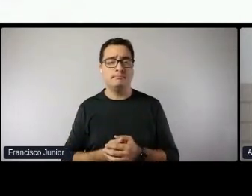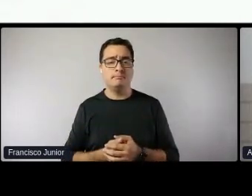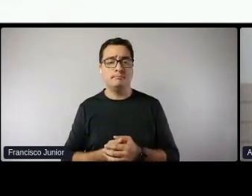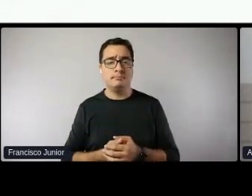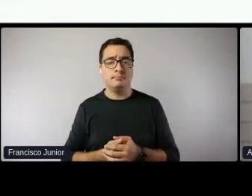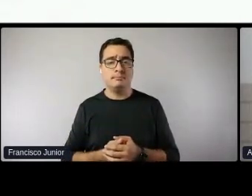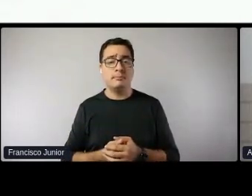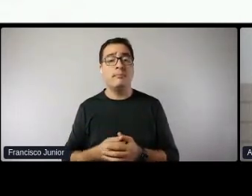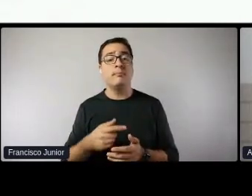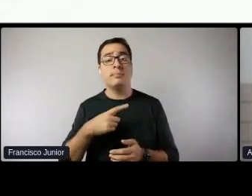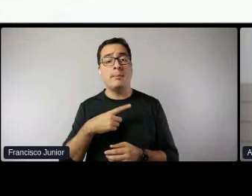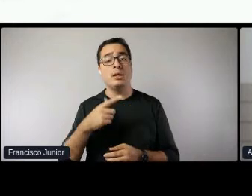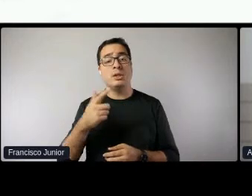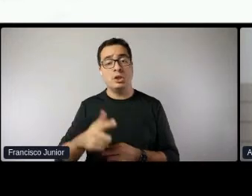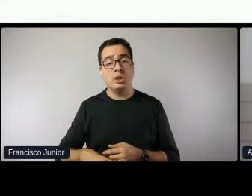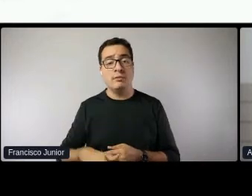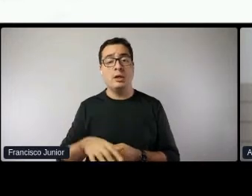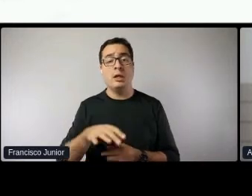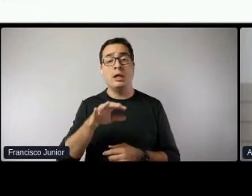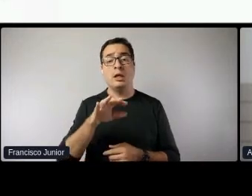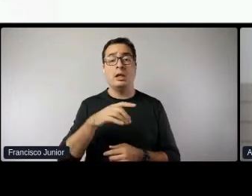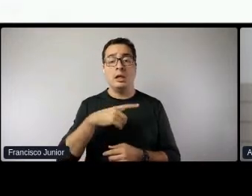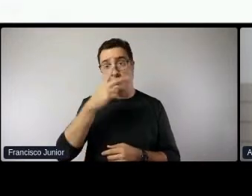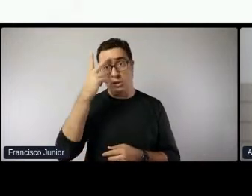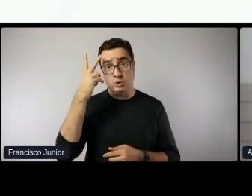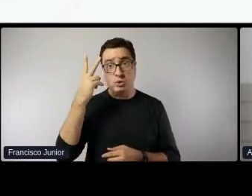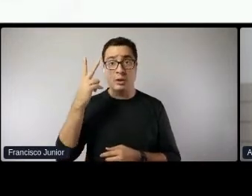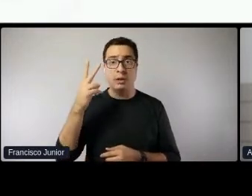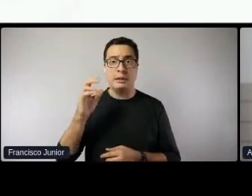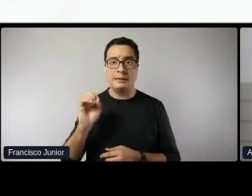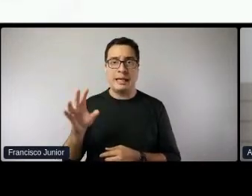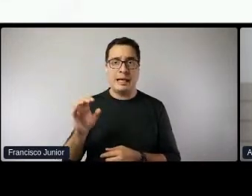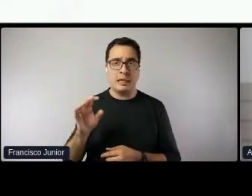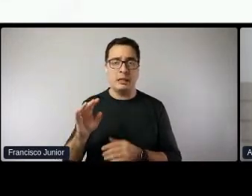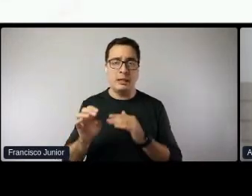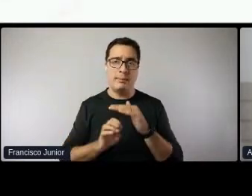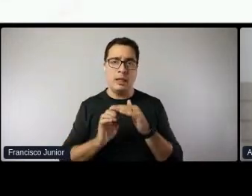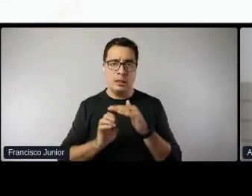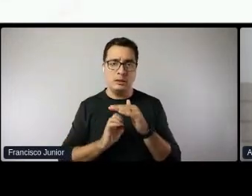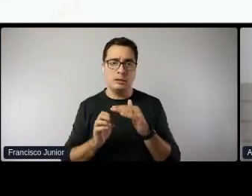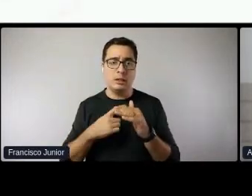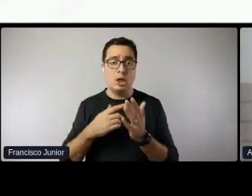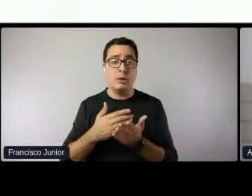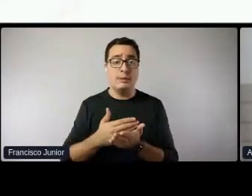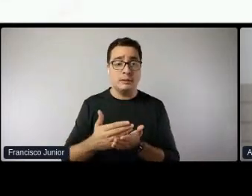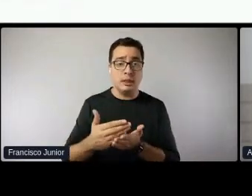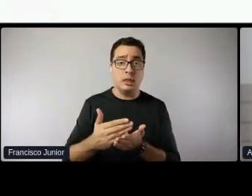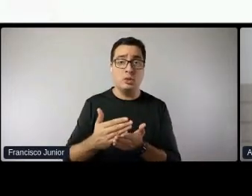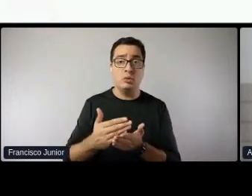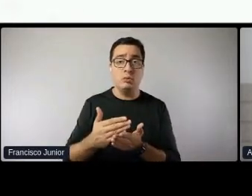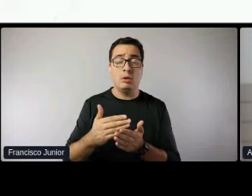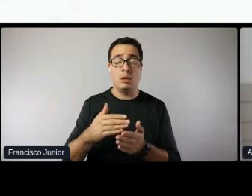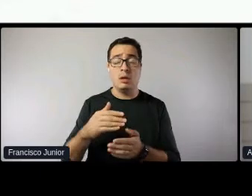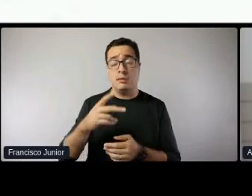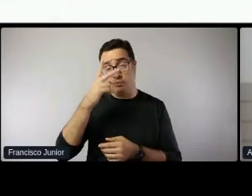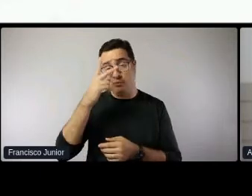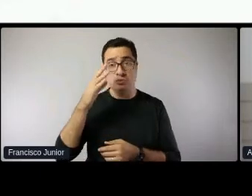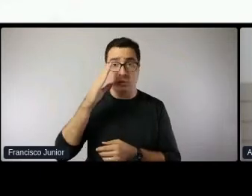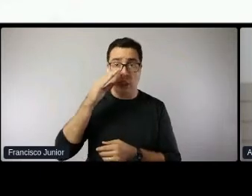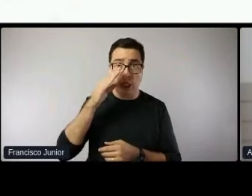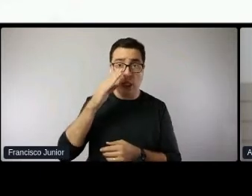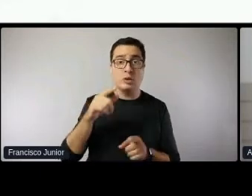E aí temos em seguida o turnover, onde a gente foca em iniciativa do empregador e iniciativa do